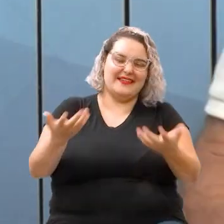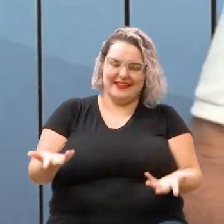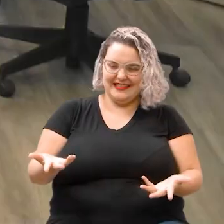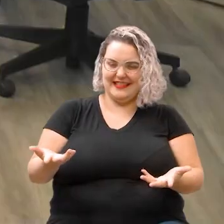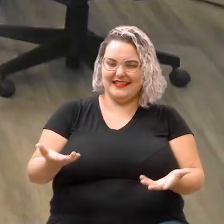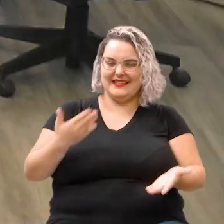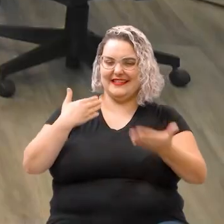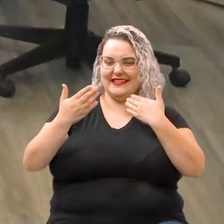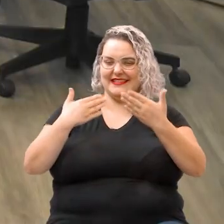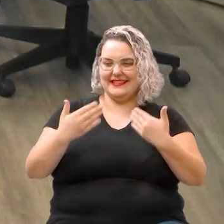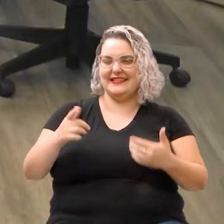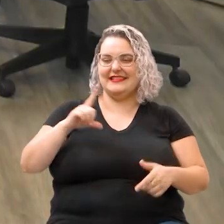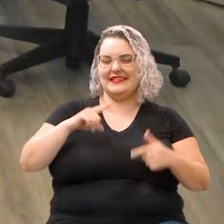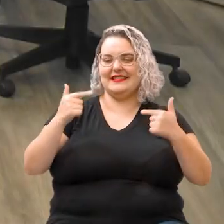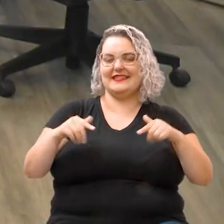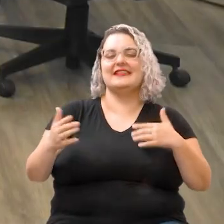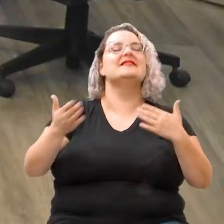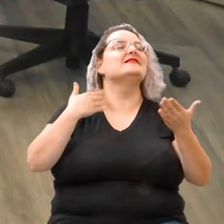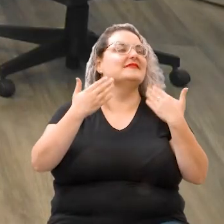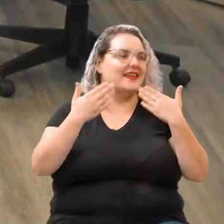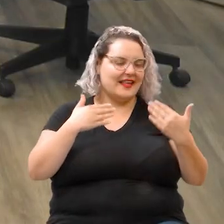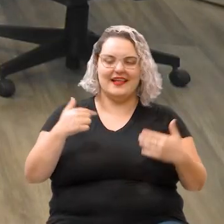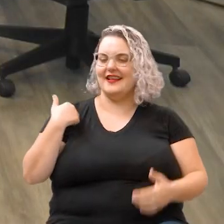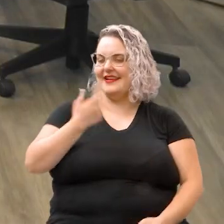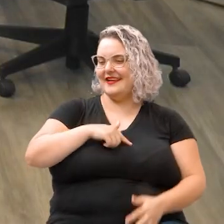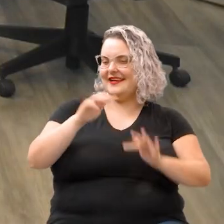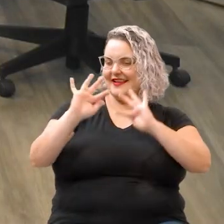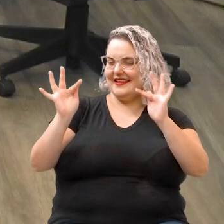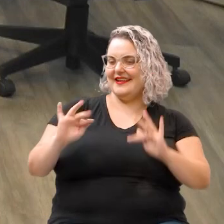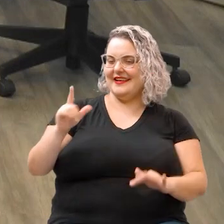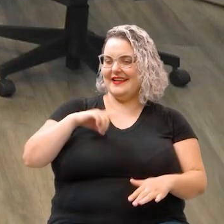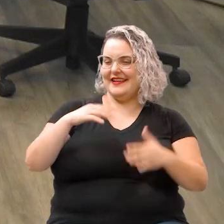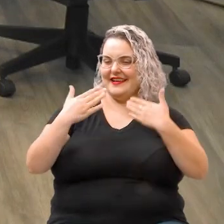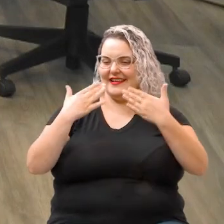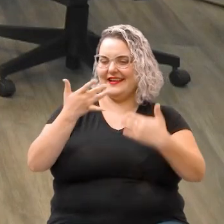poder conversar, tem espaço. A gente fica feliz da vida quando tem